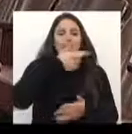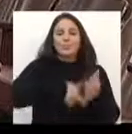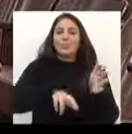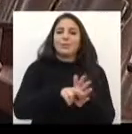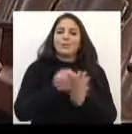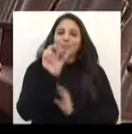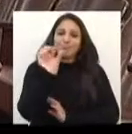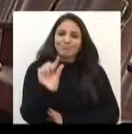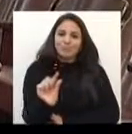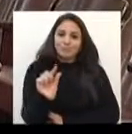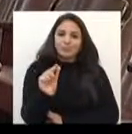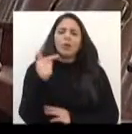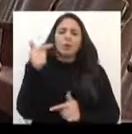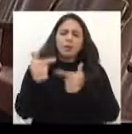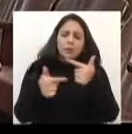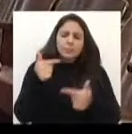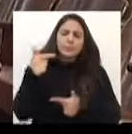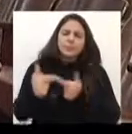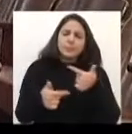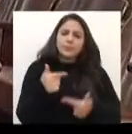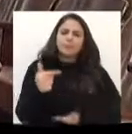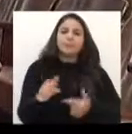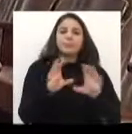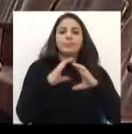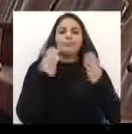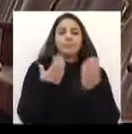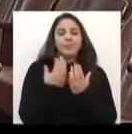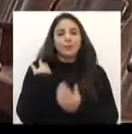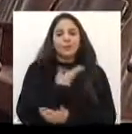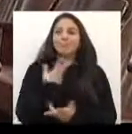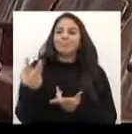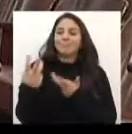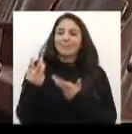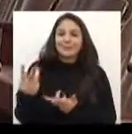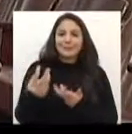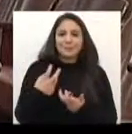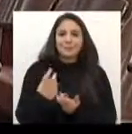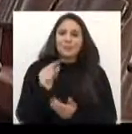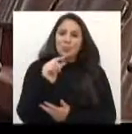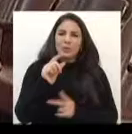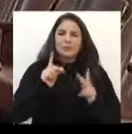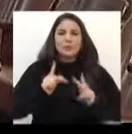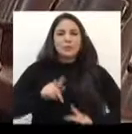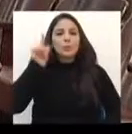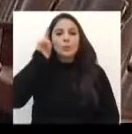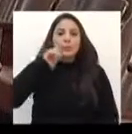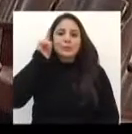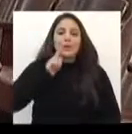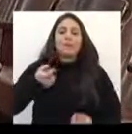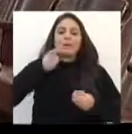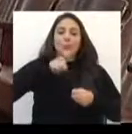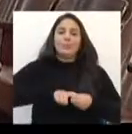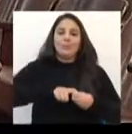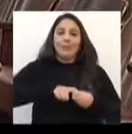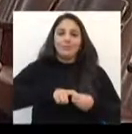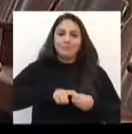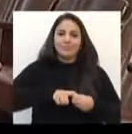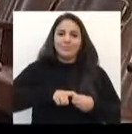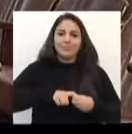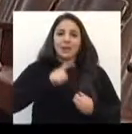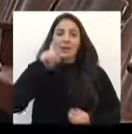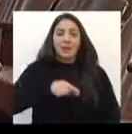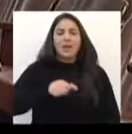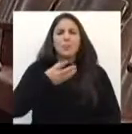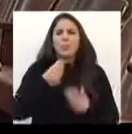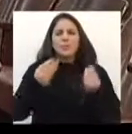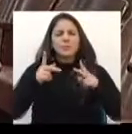o trabalho das comunidades, nós vimos aí relatos de centenas que recaem depois do tratamento. E é dinheiro público, é dinheiro